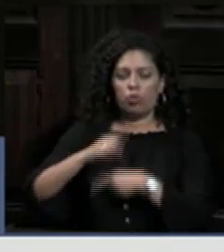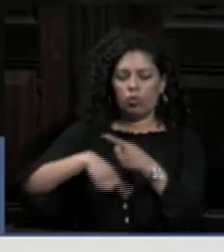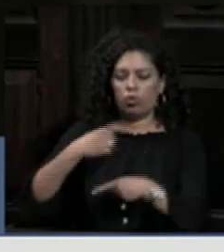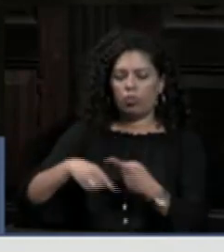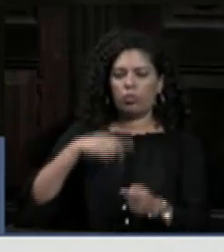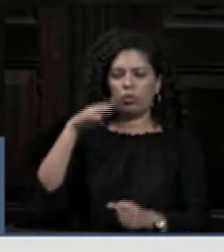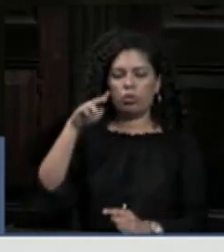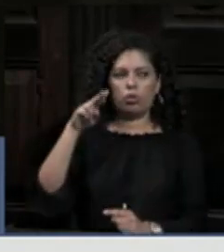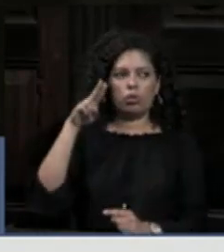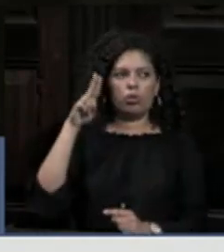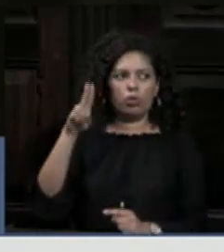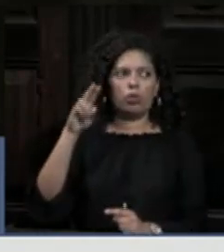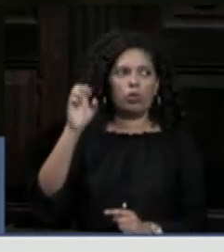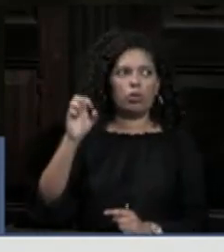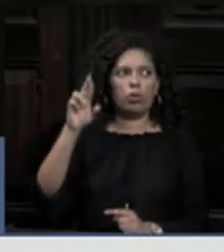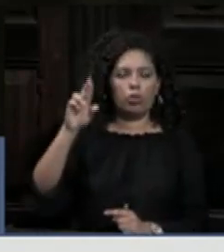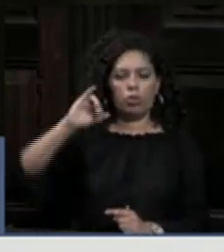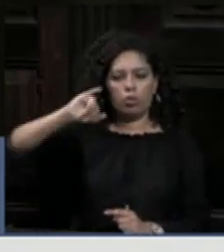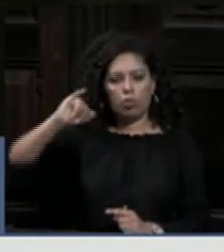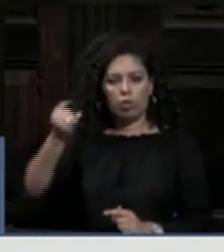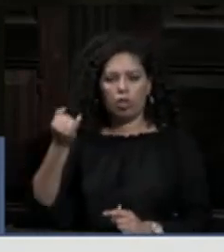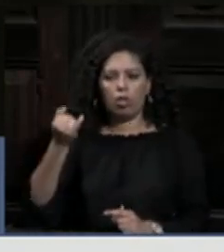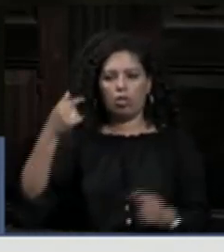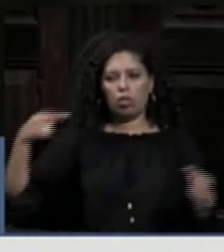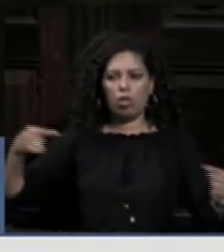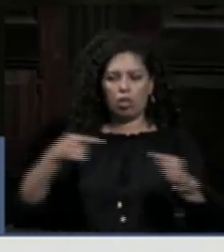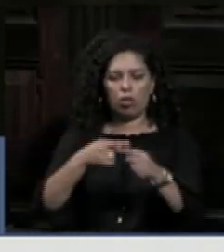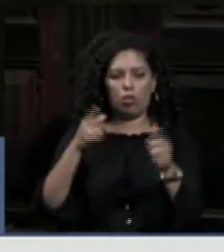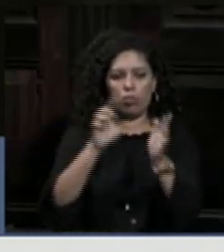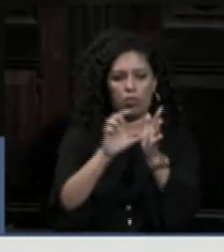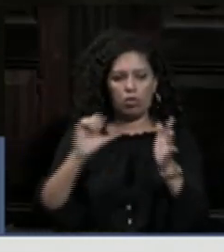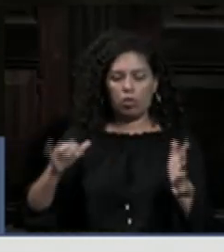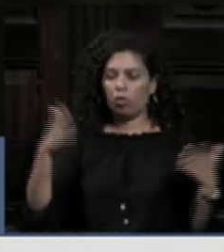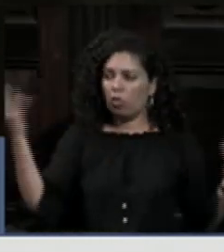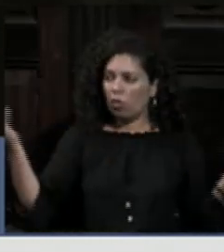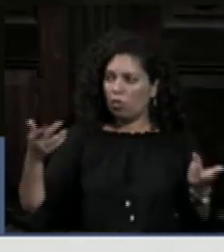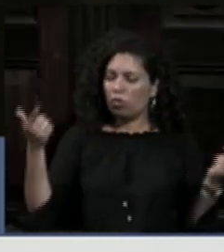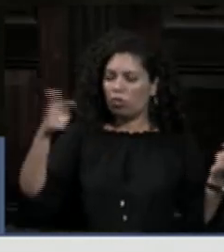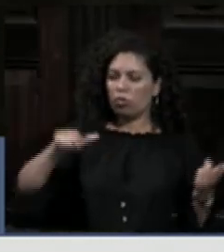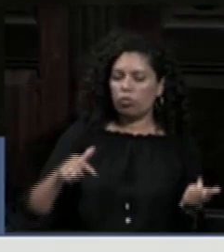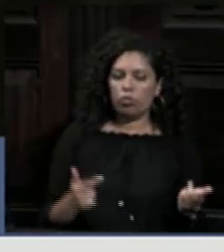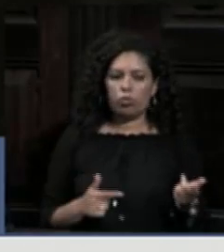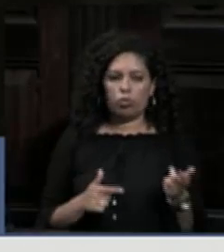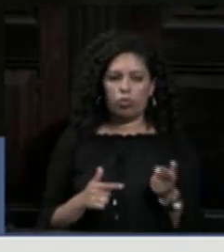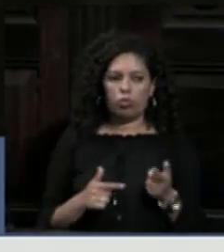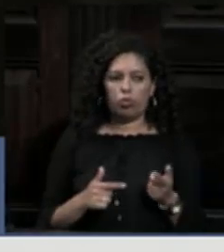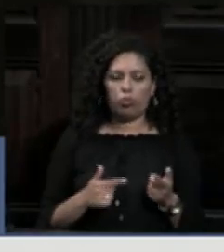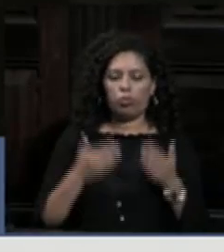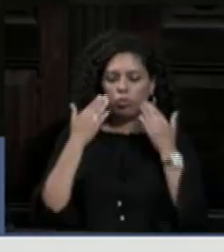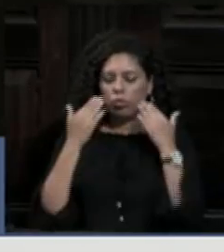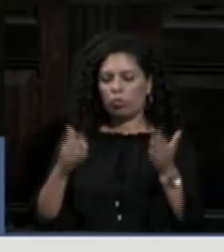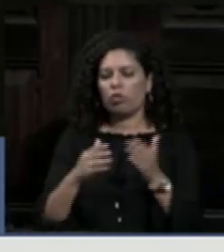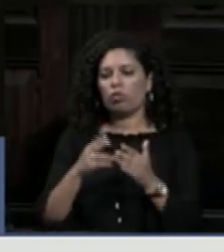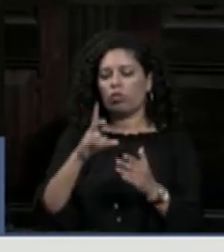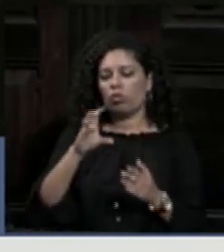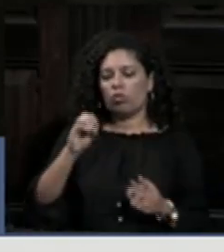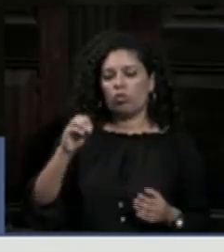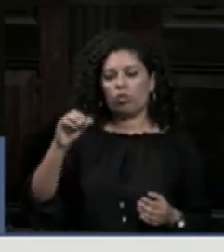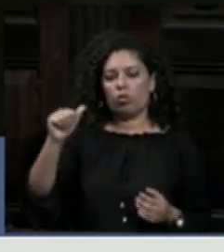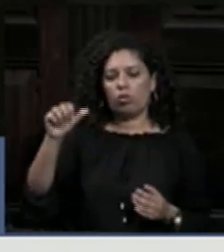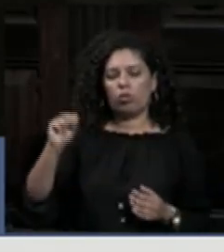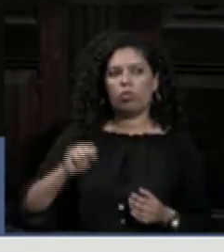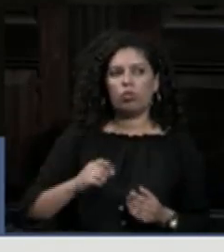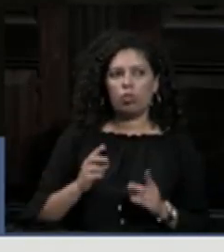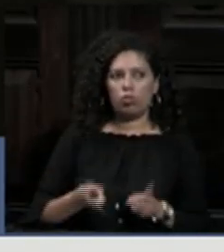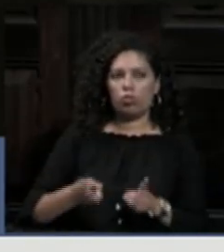abriu os próximos editais hoje participar que da aprovação da prorrogação das cotas é uma satisfação